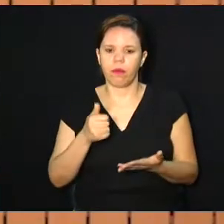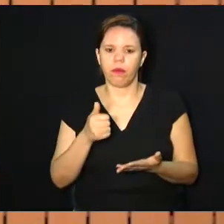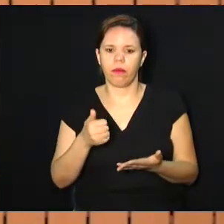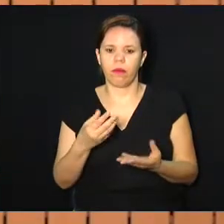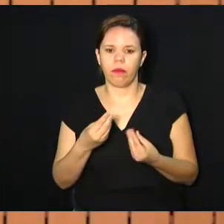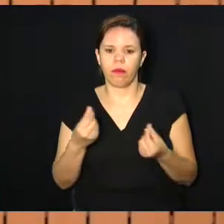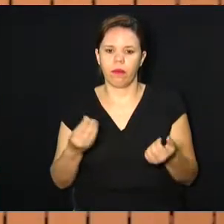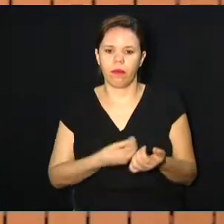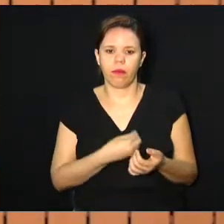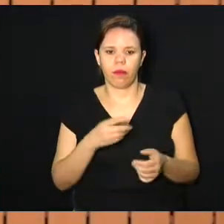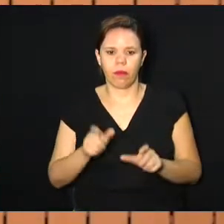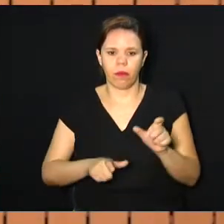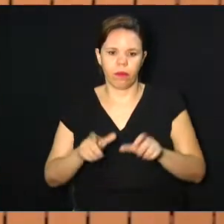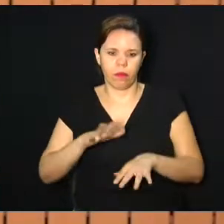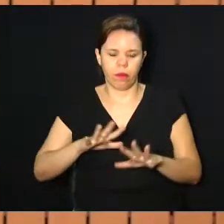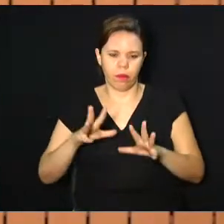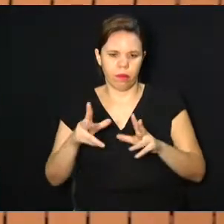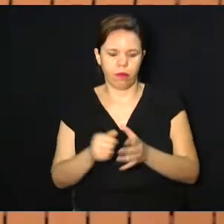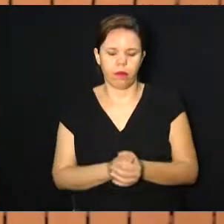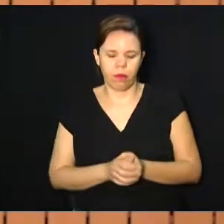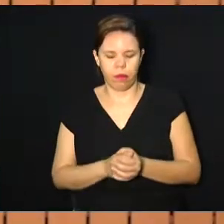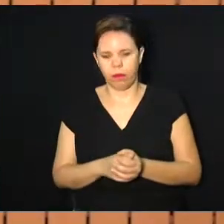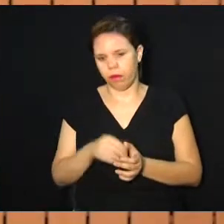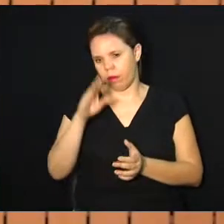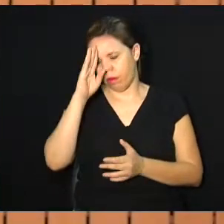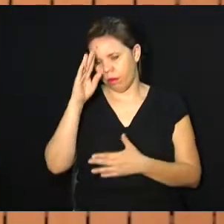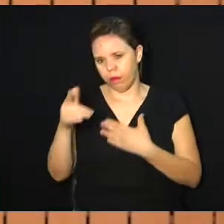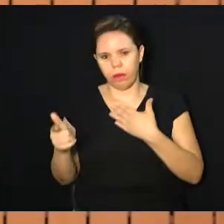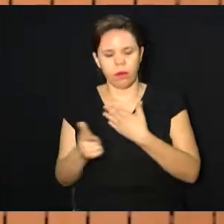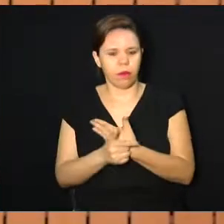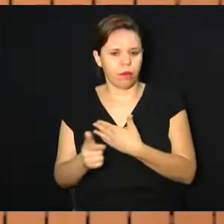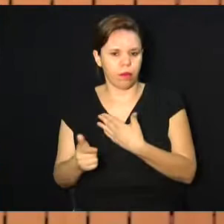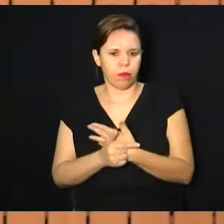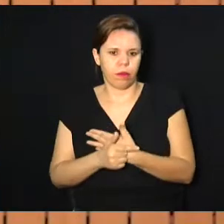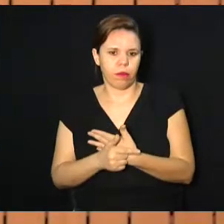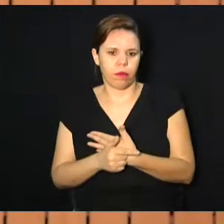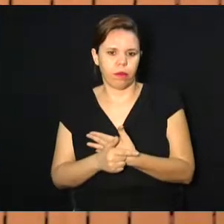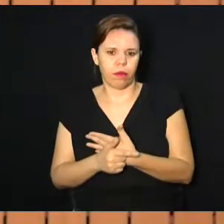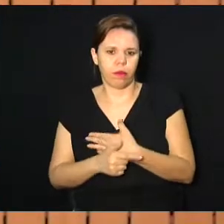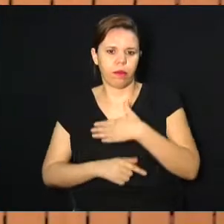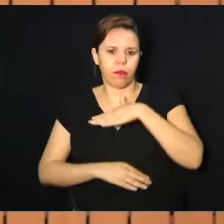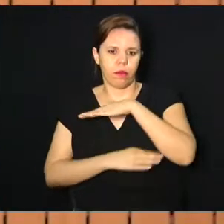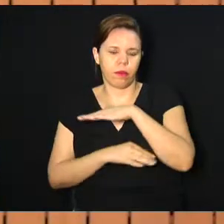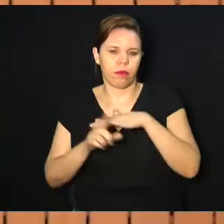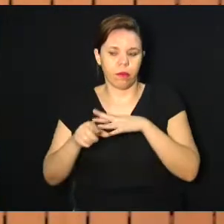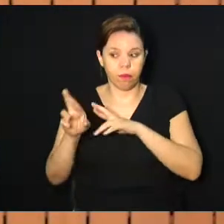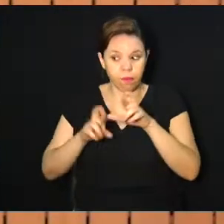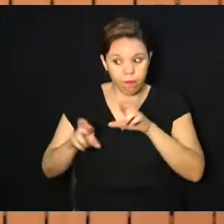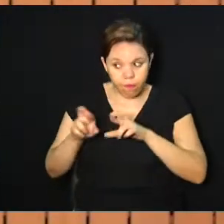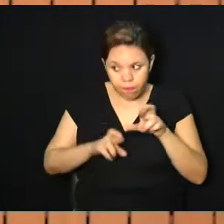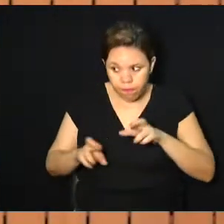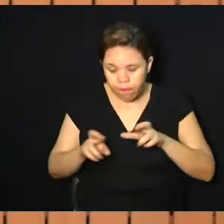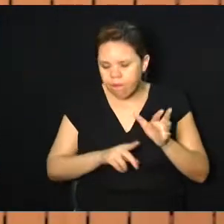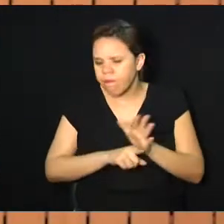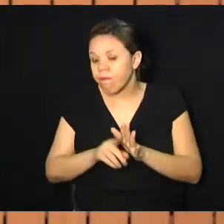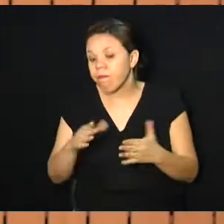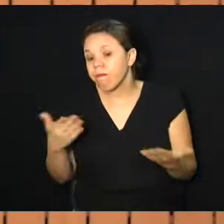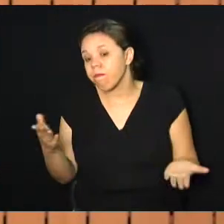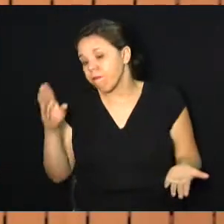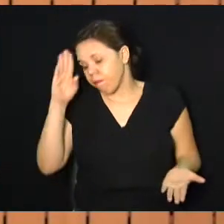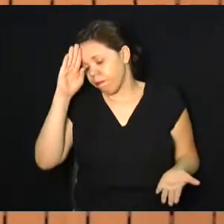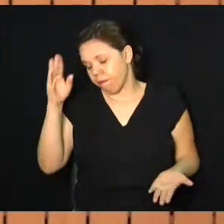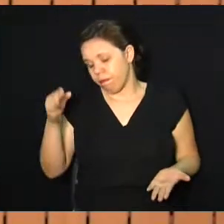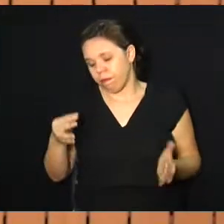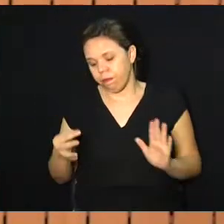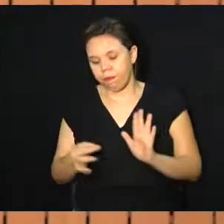da comunidade. Uma das principais funções do Poder Legislativo é fiscalizar, se não for a principal, no meu ponto de